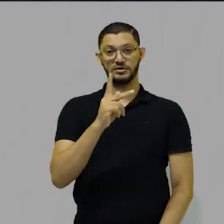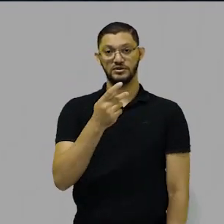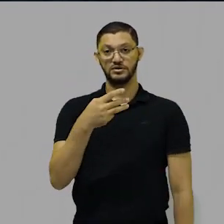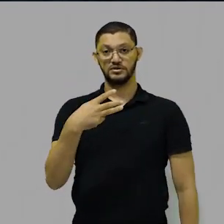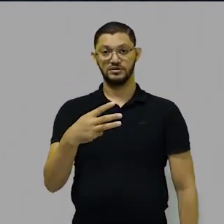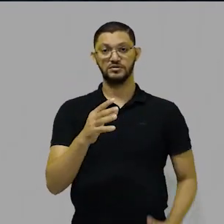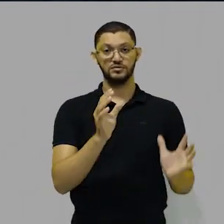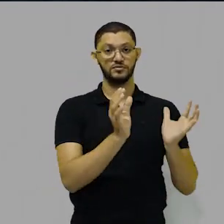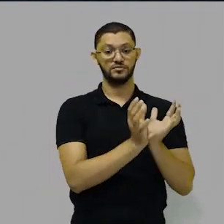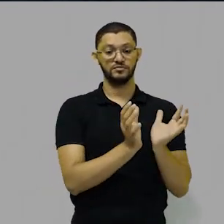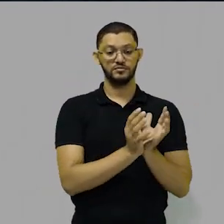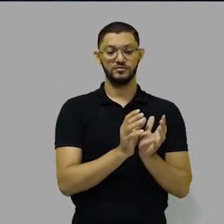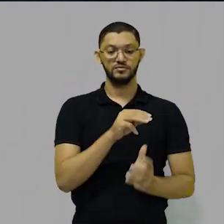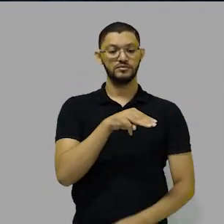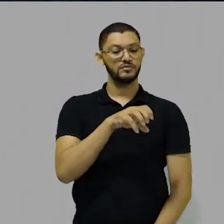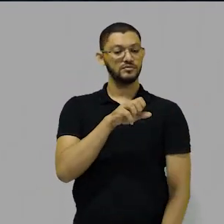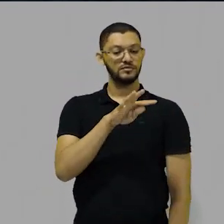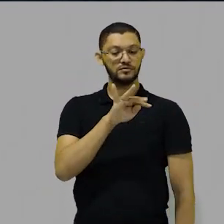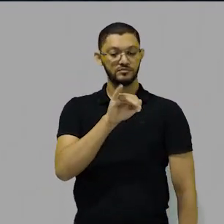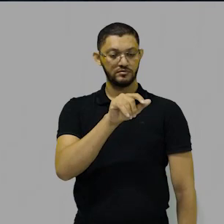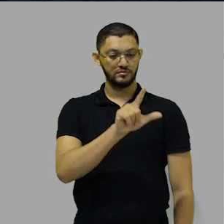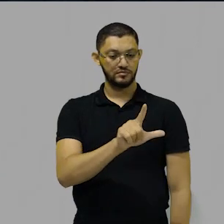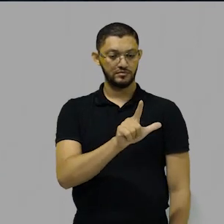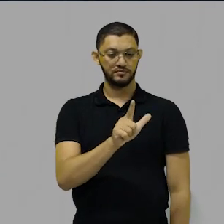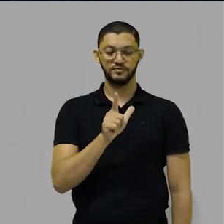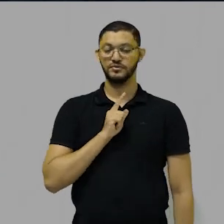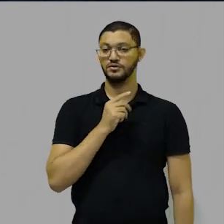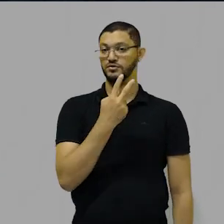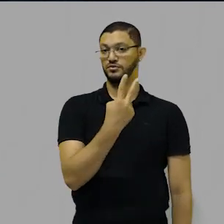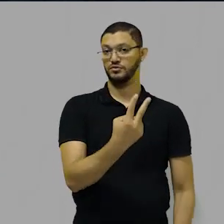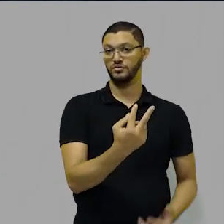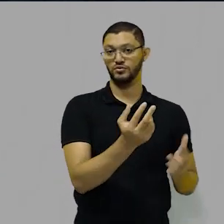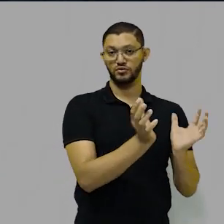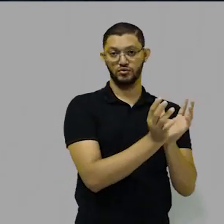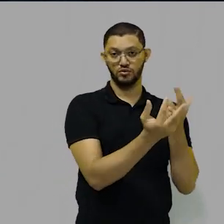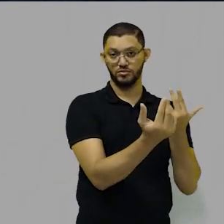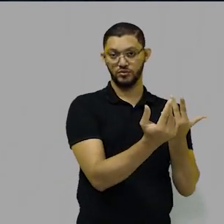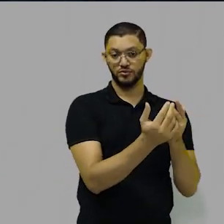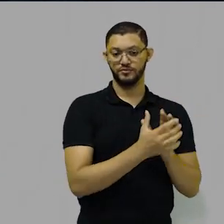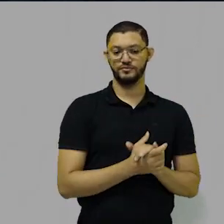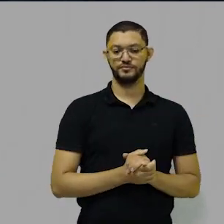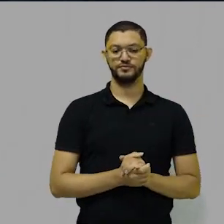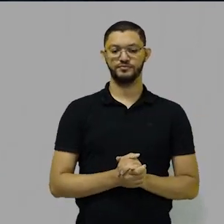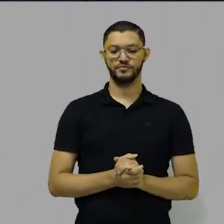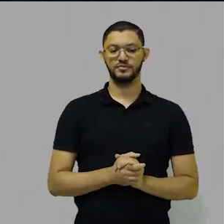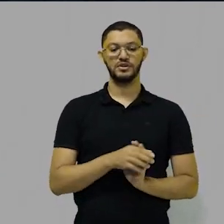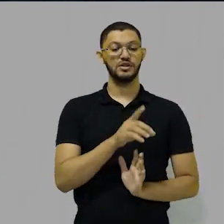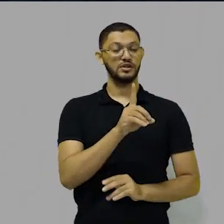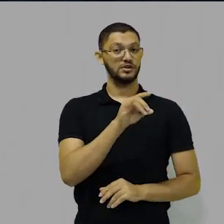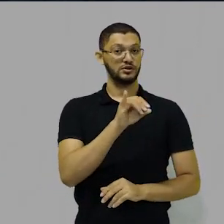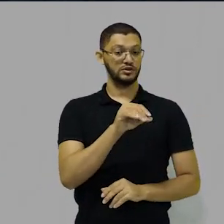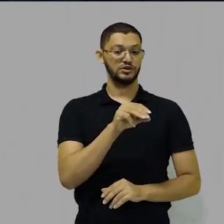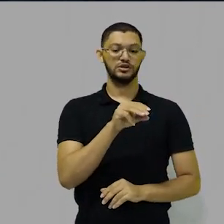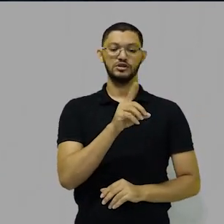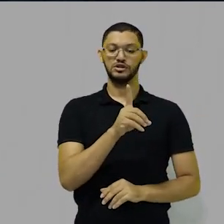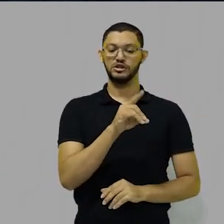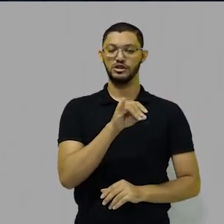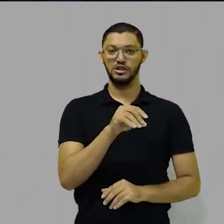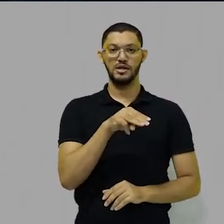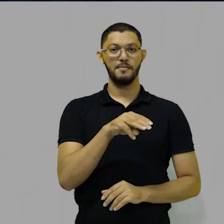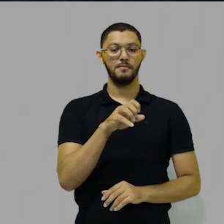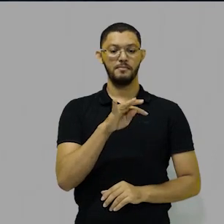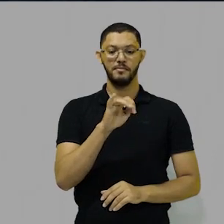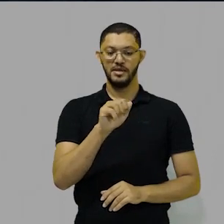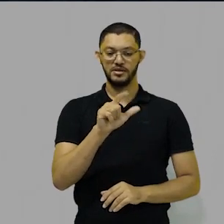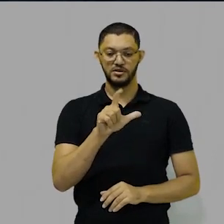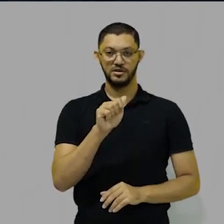chamado de grupo metil. Então, eu tenho 2 grupos iguais, dimetilamina. O di,